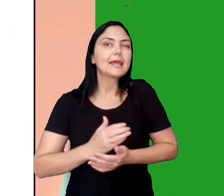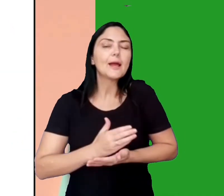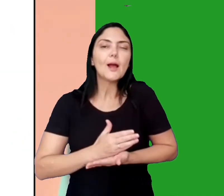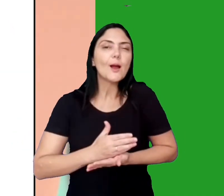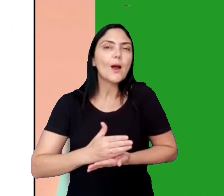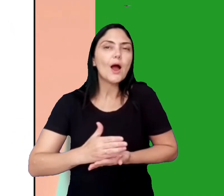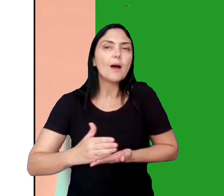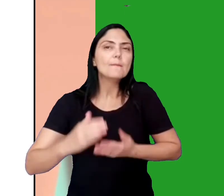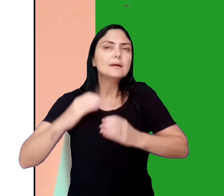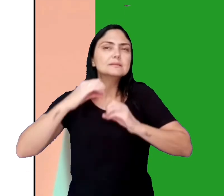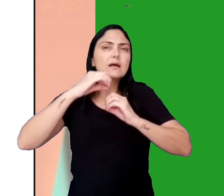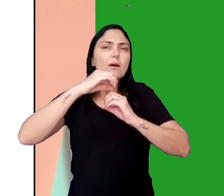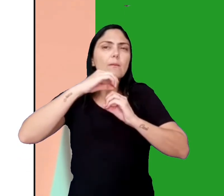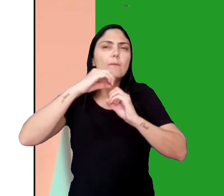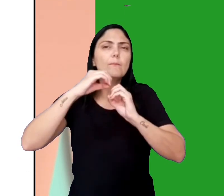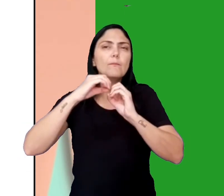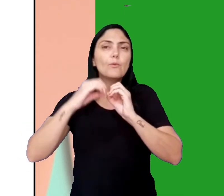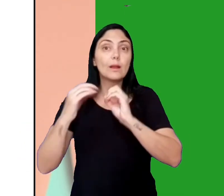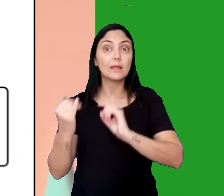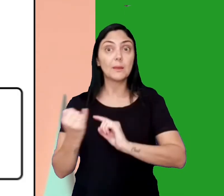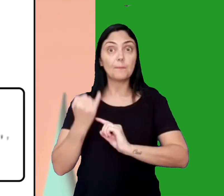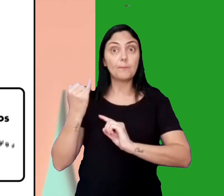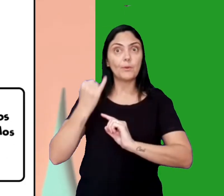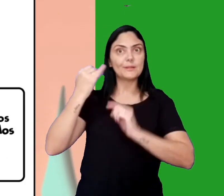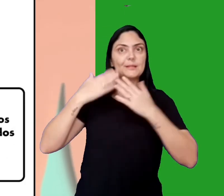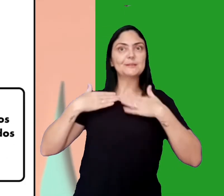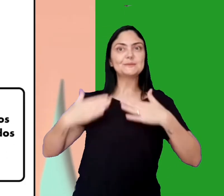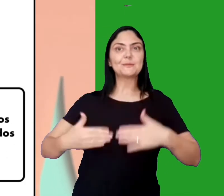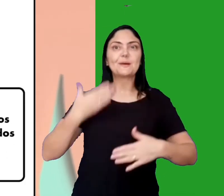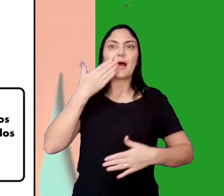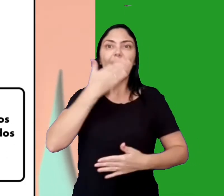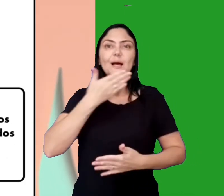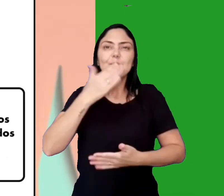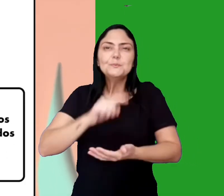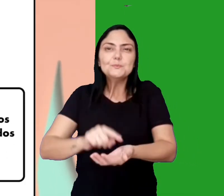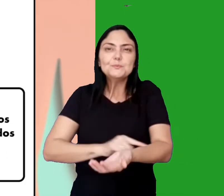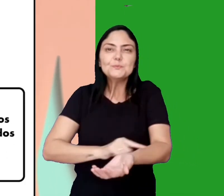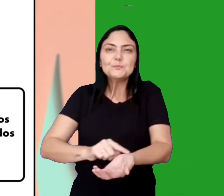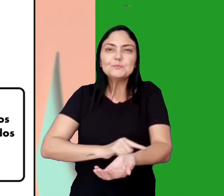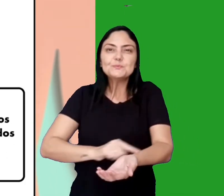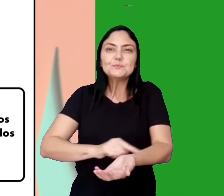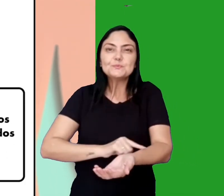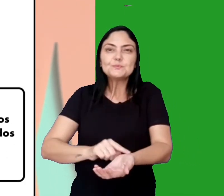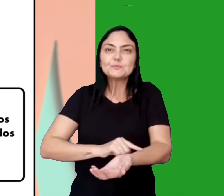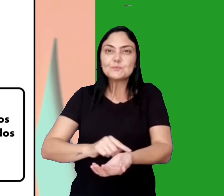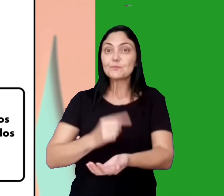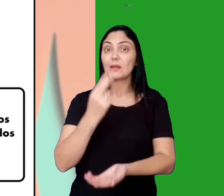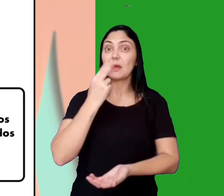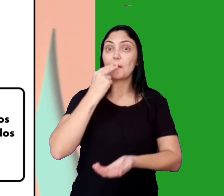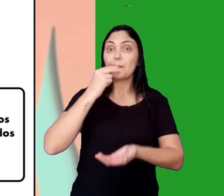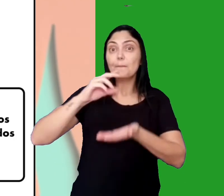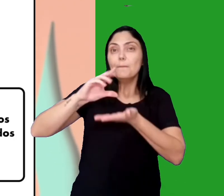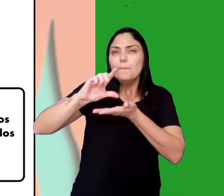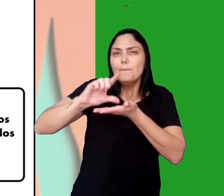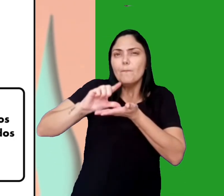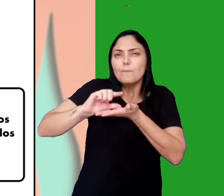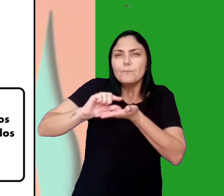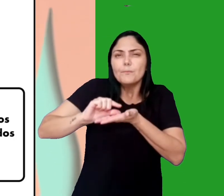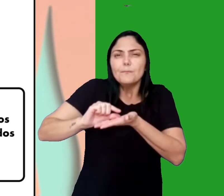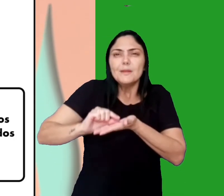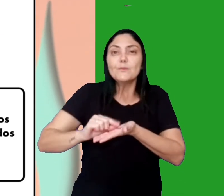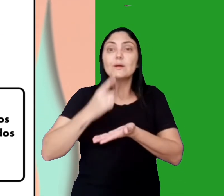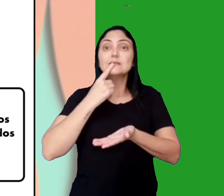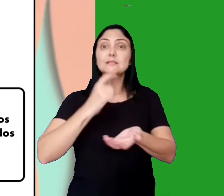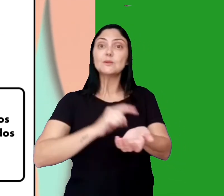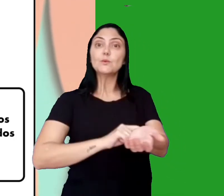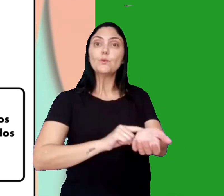pequenas e solúveis moléculas importantes para o corpo, como a glicose e os aminoácidos, que aí finalmente serão absorvidos e lançados